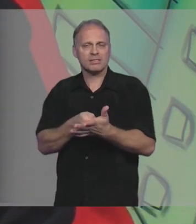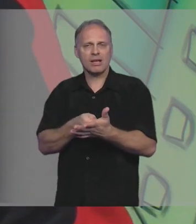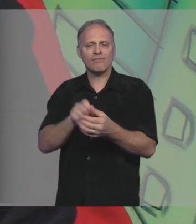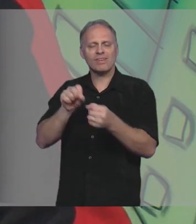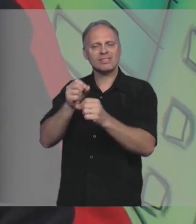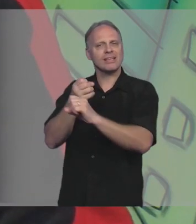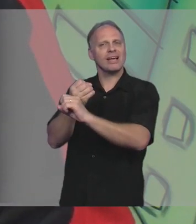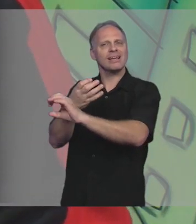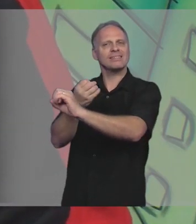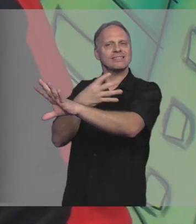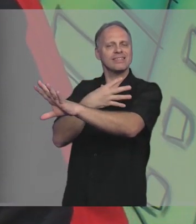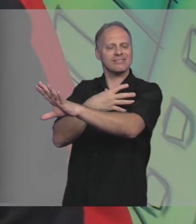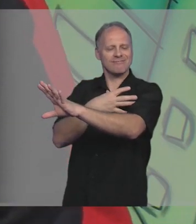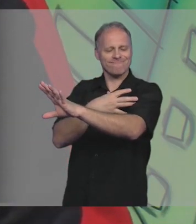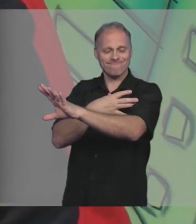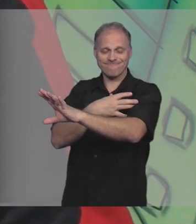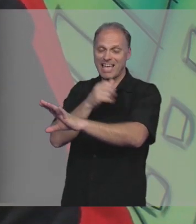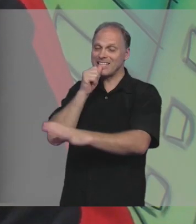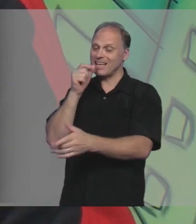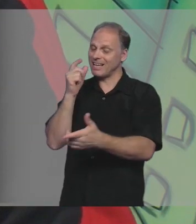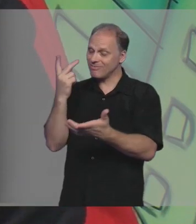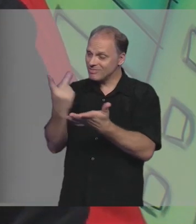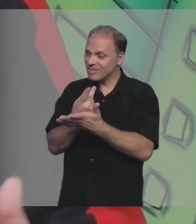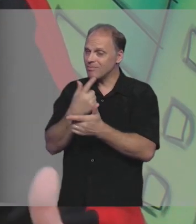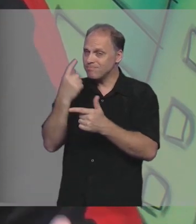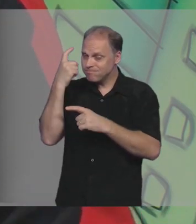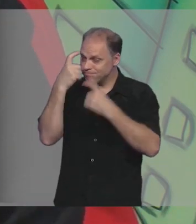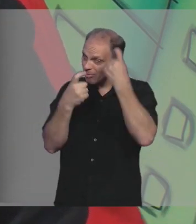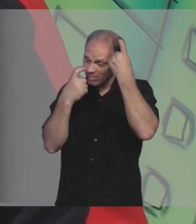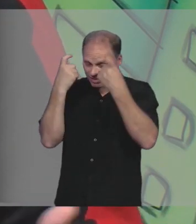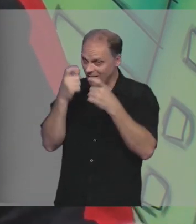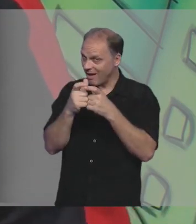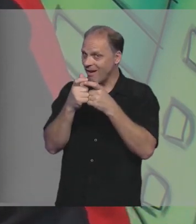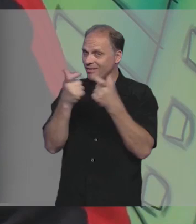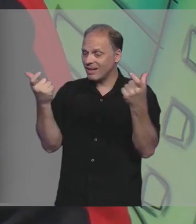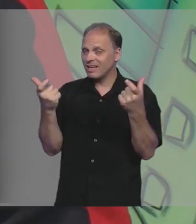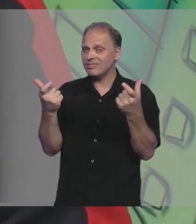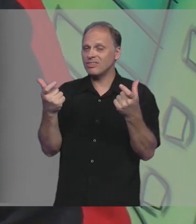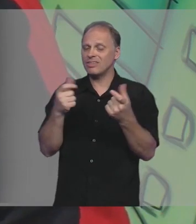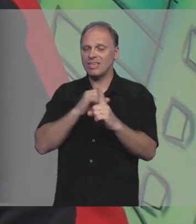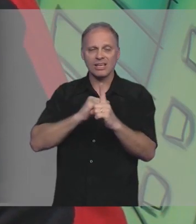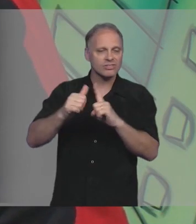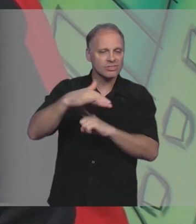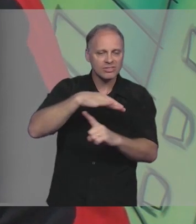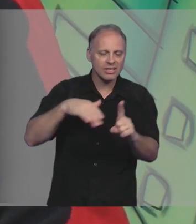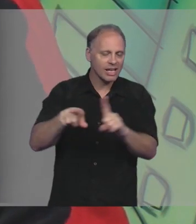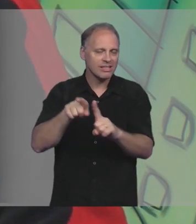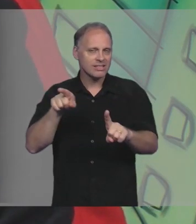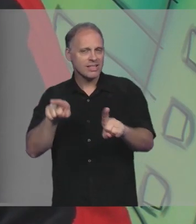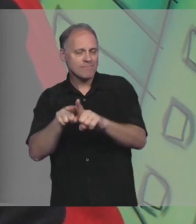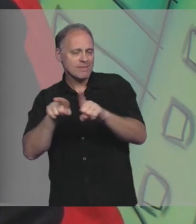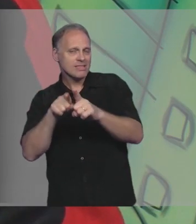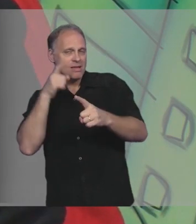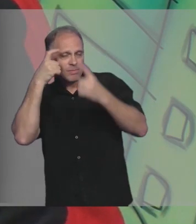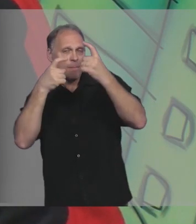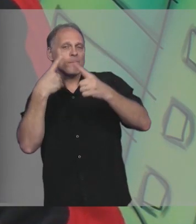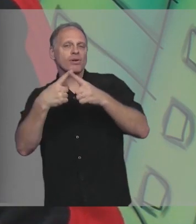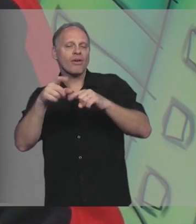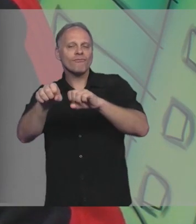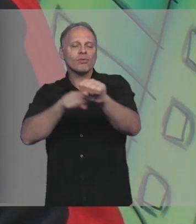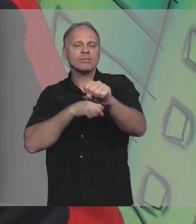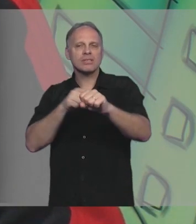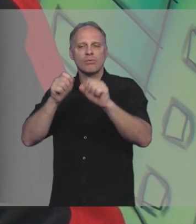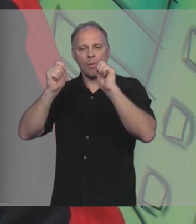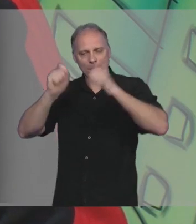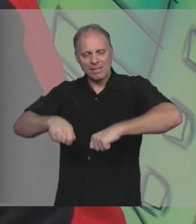educação à distância. Isso já está gerando bastante preocupação e reação da sociedade, porque a formação por competência